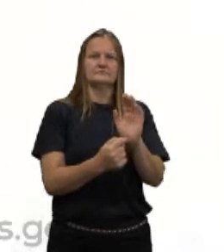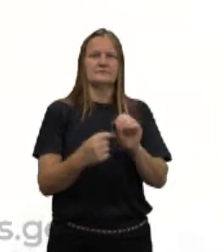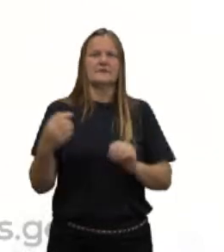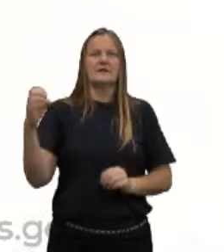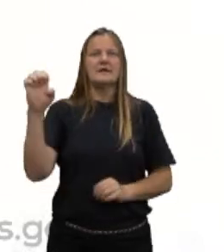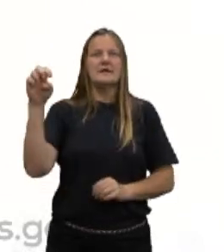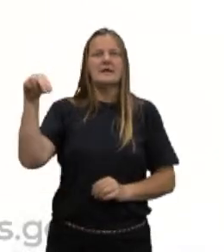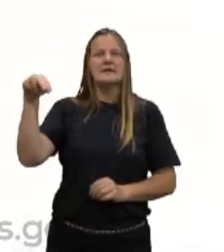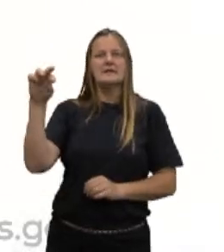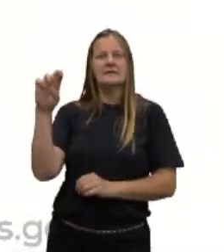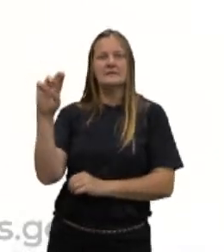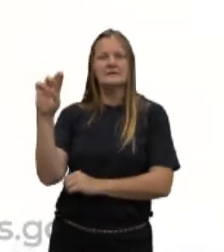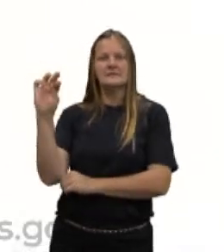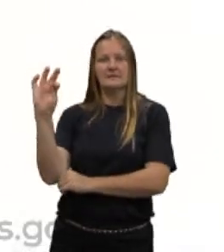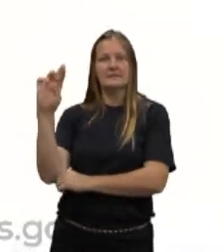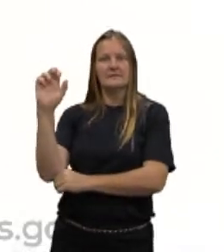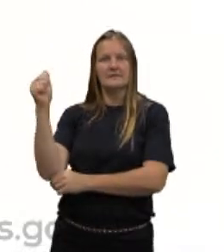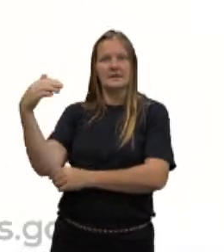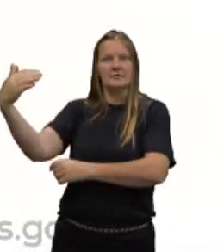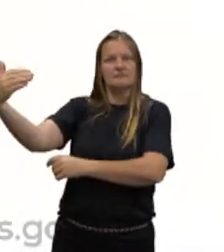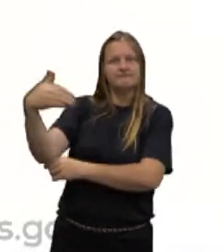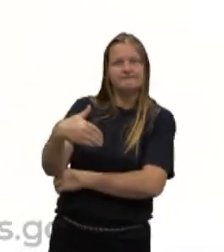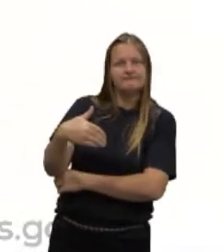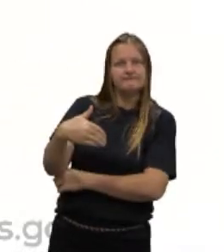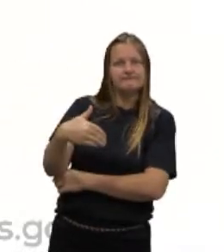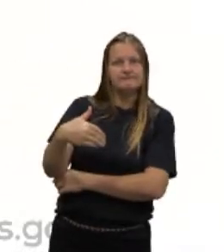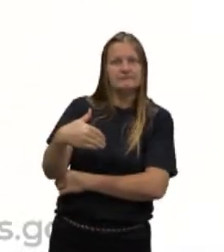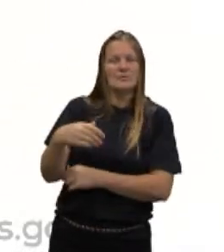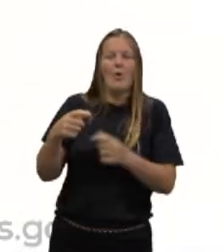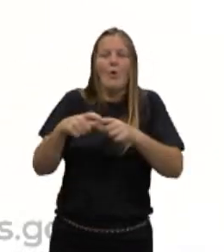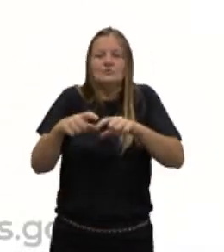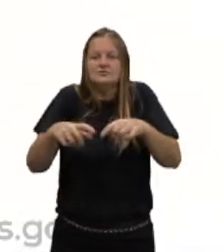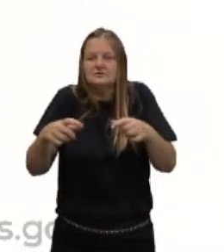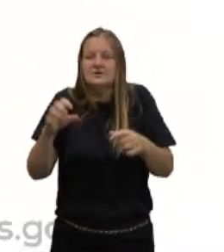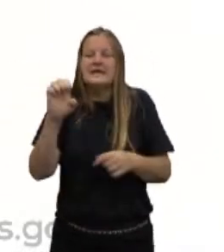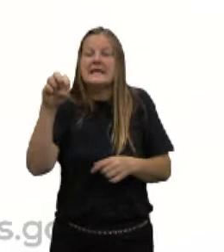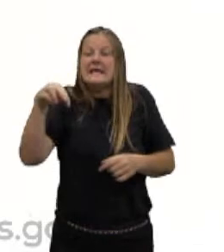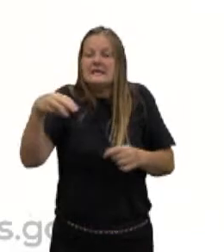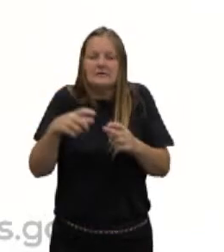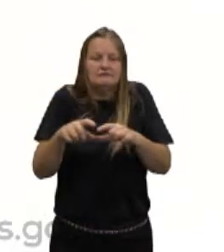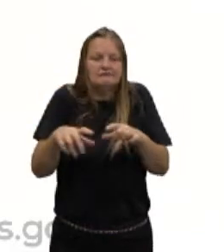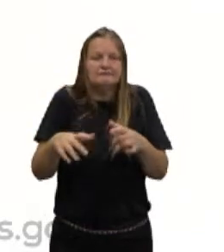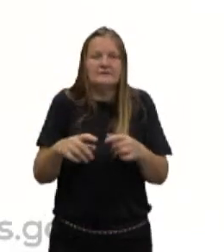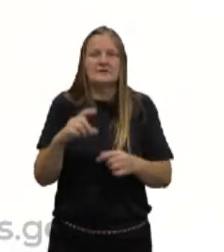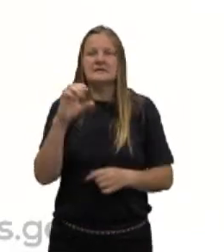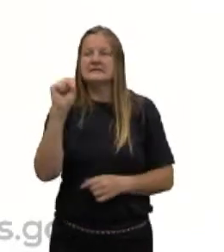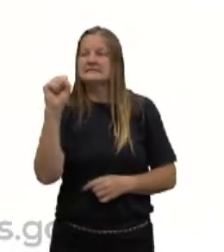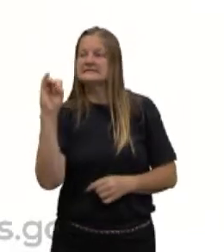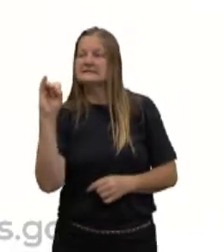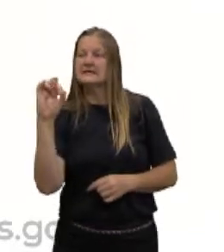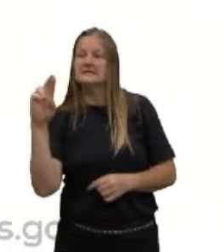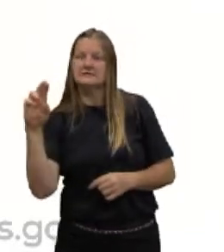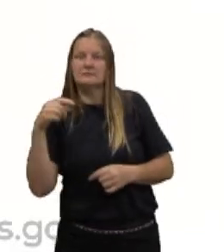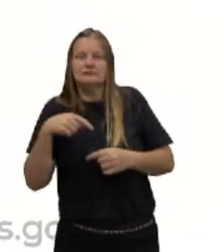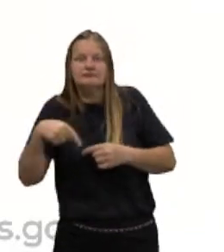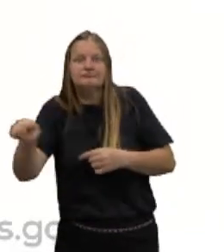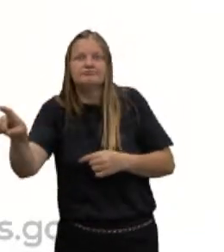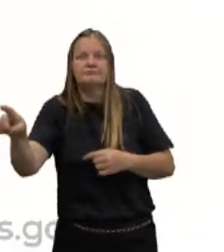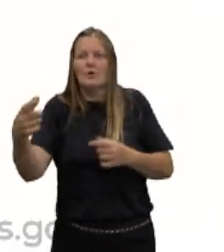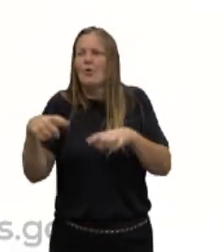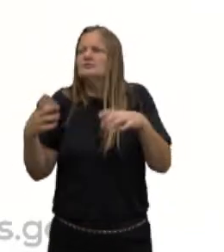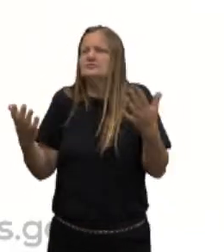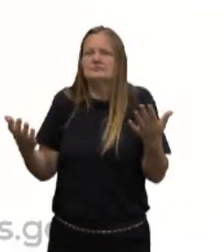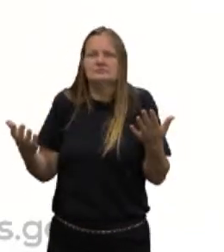entrar, né? Como eu falei antes. Quem entra, entra em. Quem sai, sai de. À